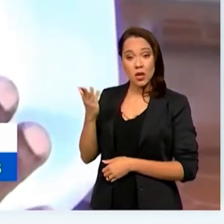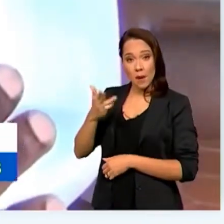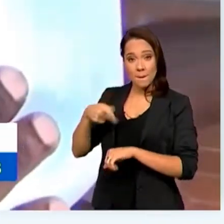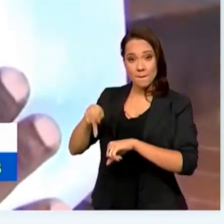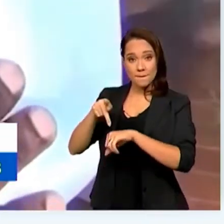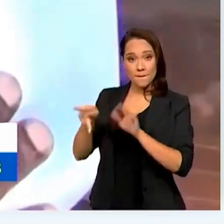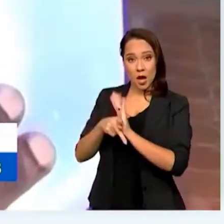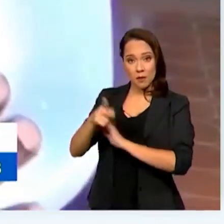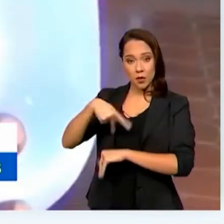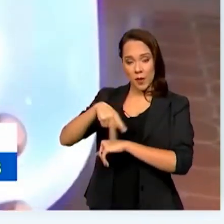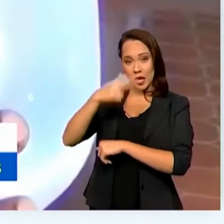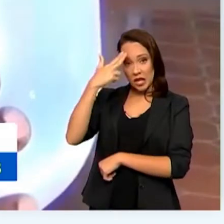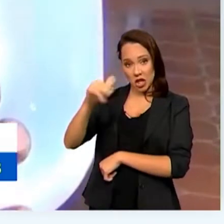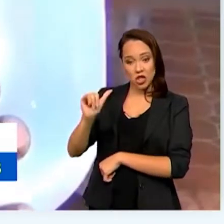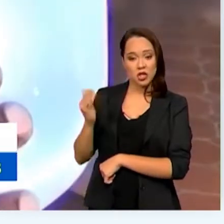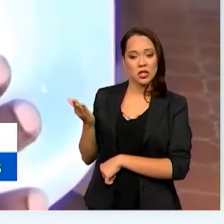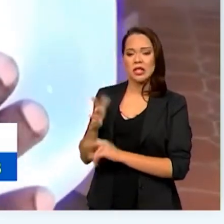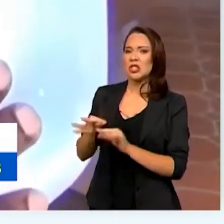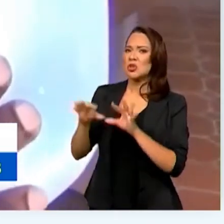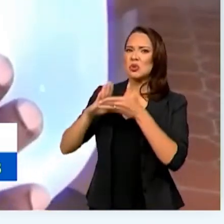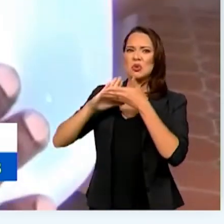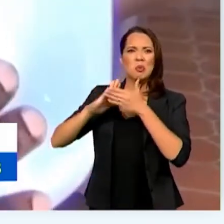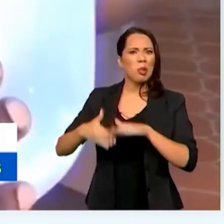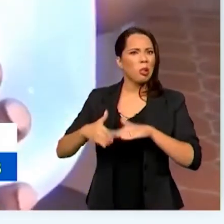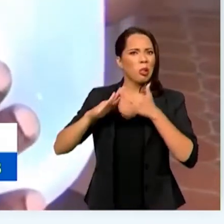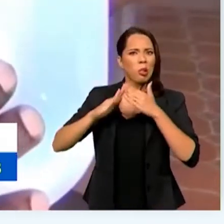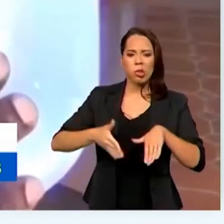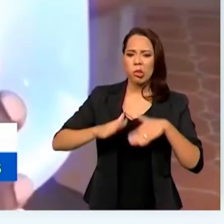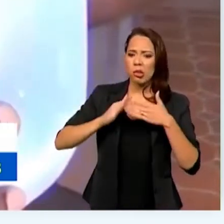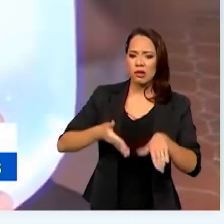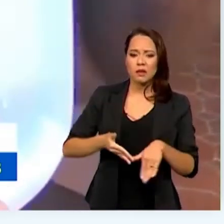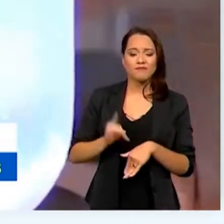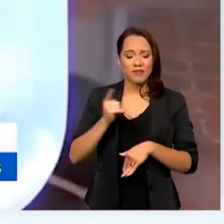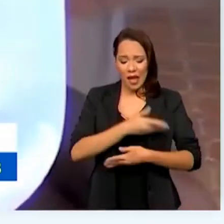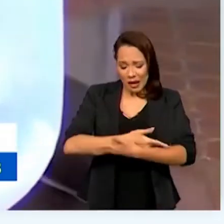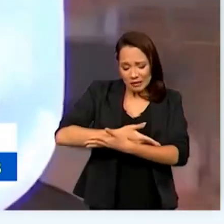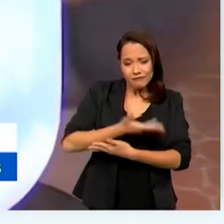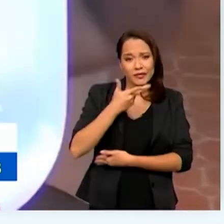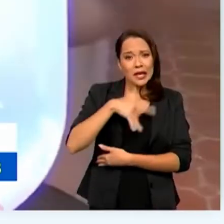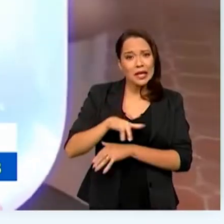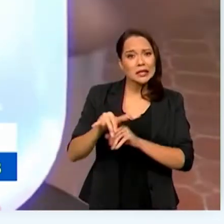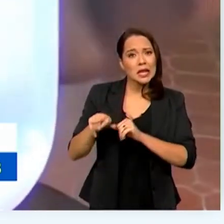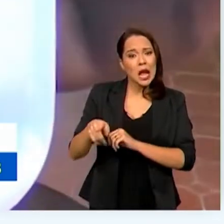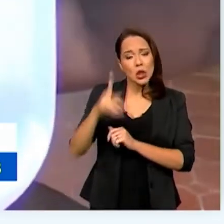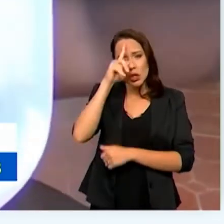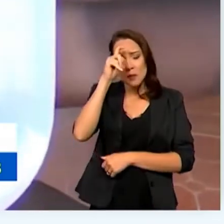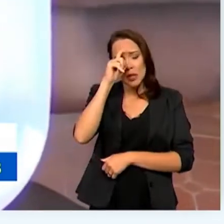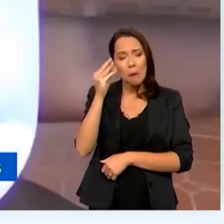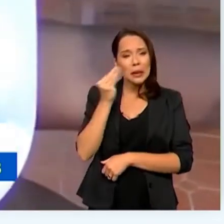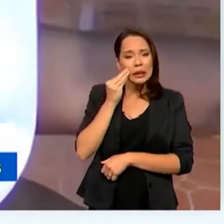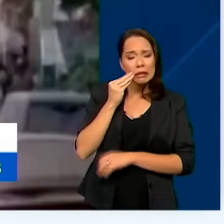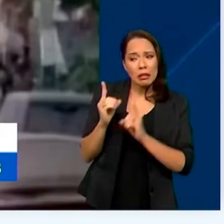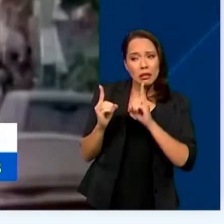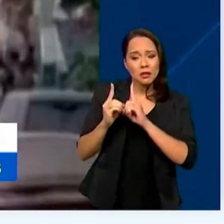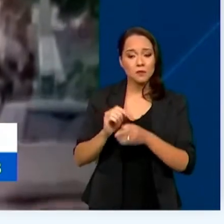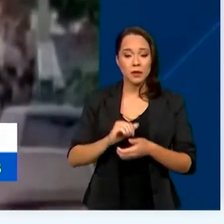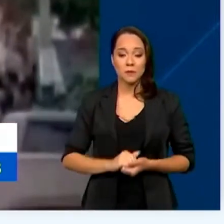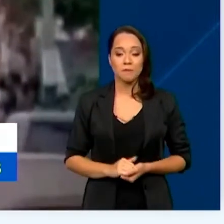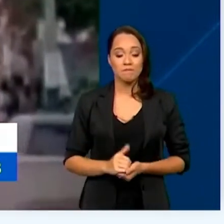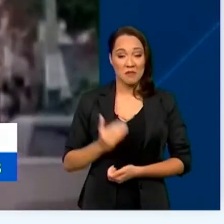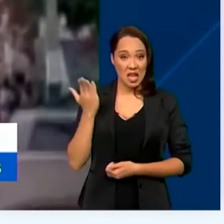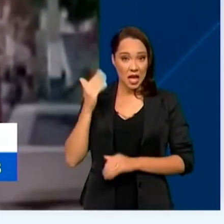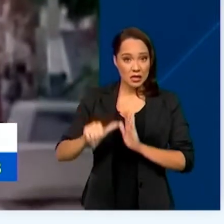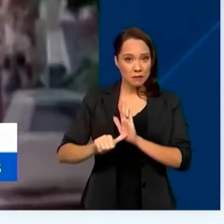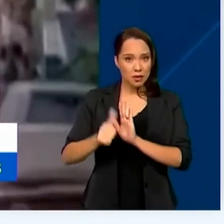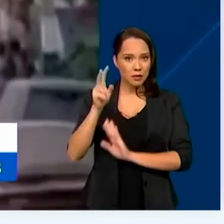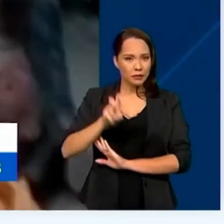haitiana conta que na área em que ela vive, tudo ficou arruinado. Ela trouxe uma criança até o hospital para tentar atendimento. Esta não é